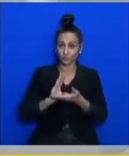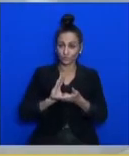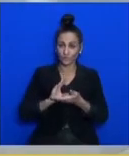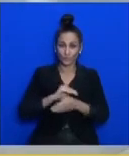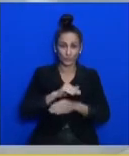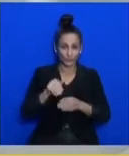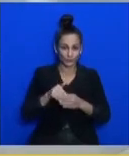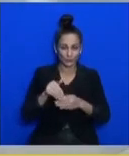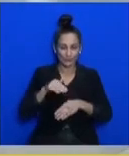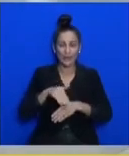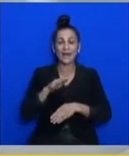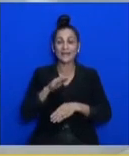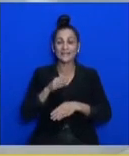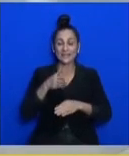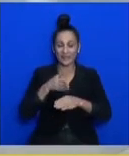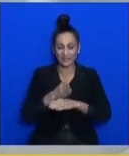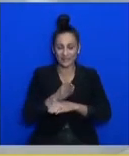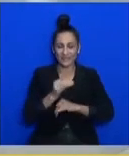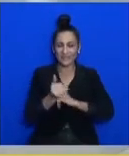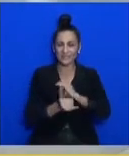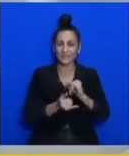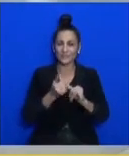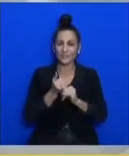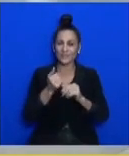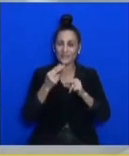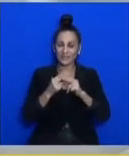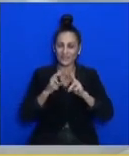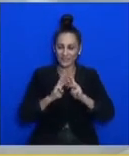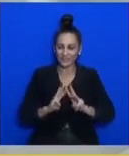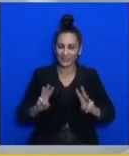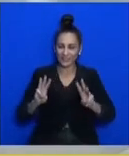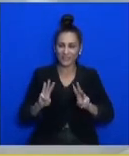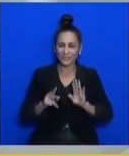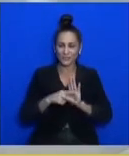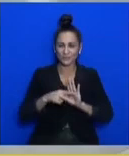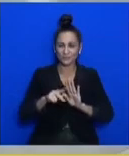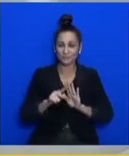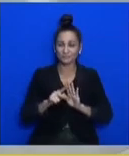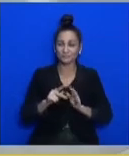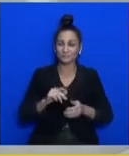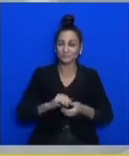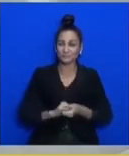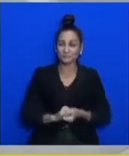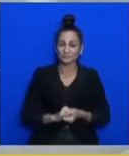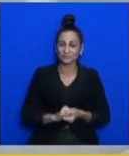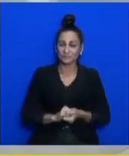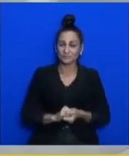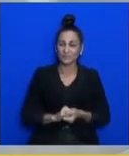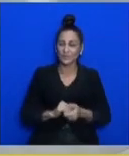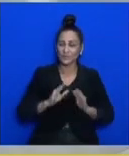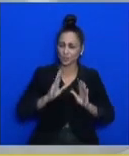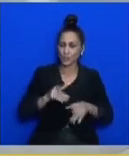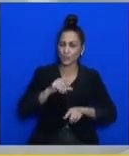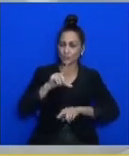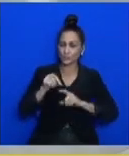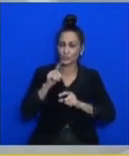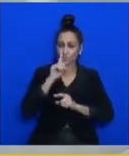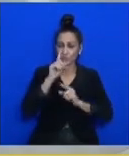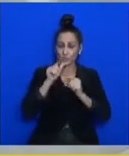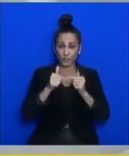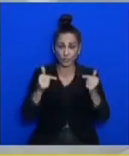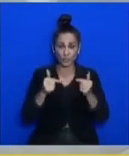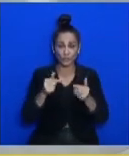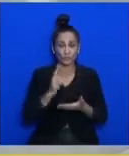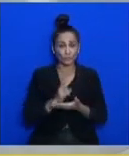está acumulado. Tudo isso e muito mais, sempre através do site oficial da Caixa. Já tivemos então o sorteio do dia de